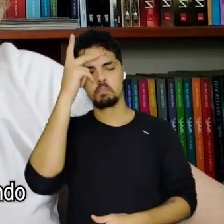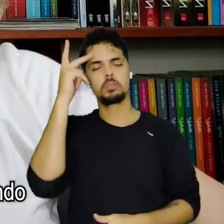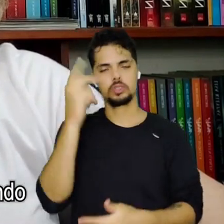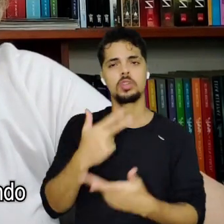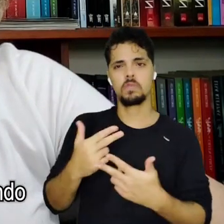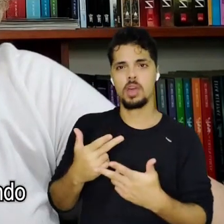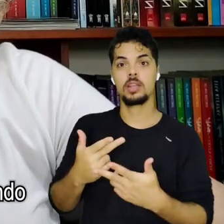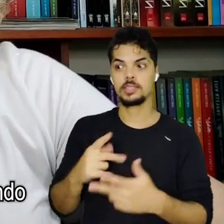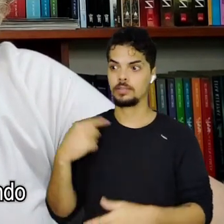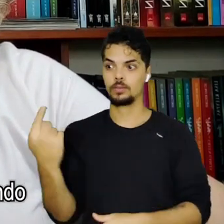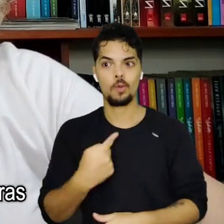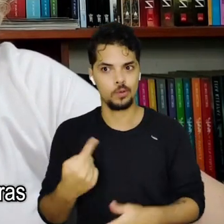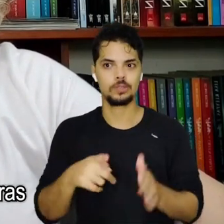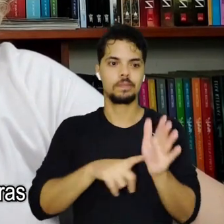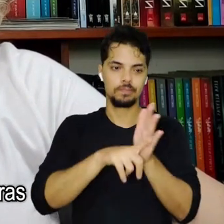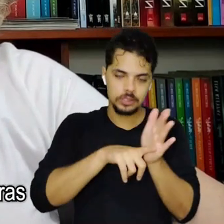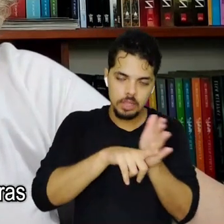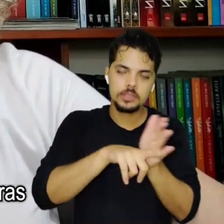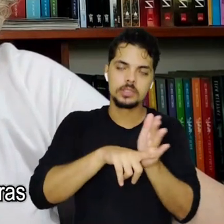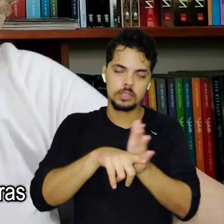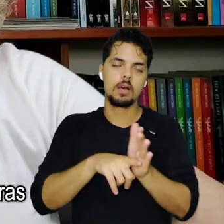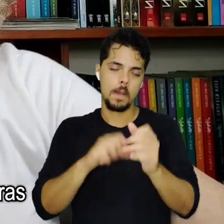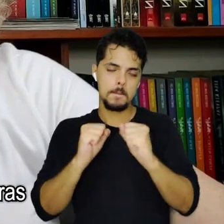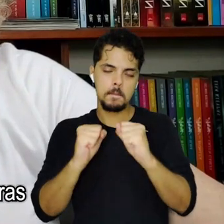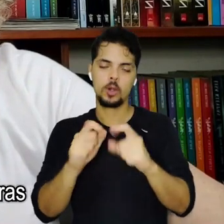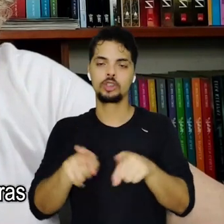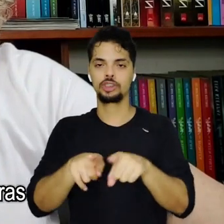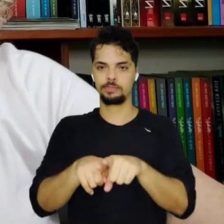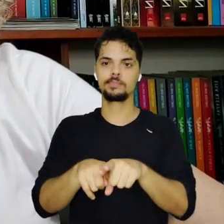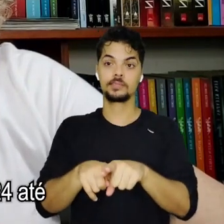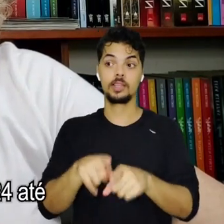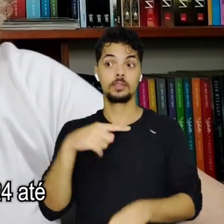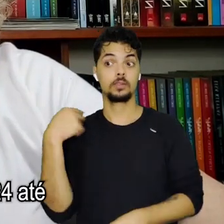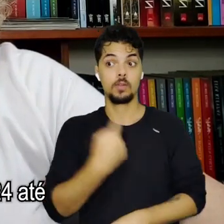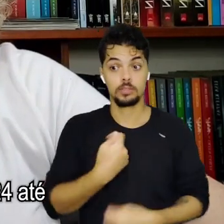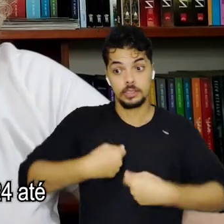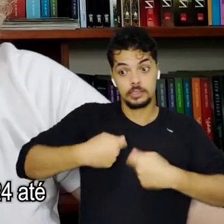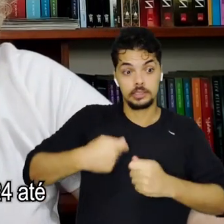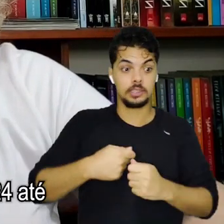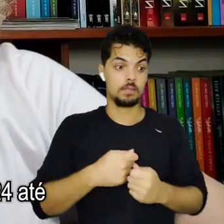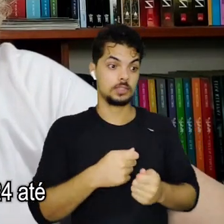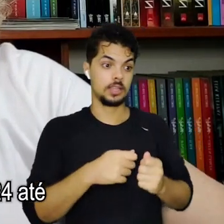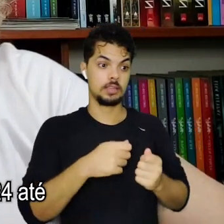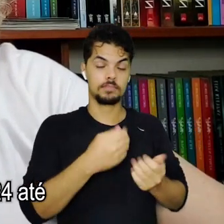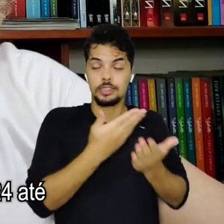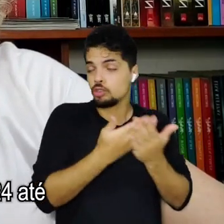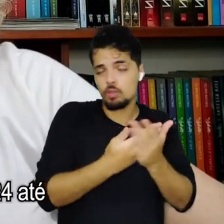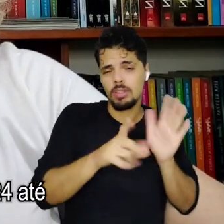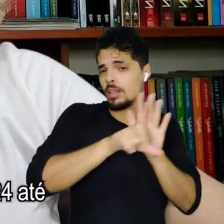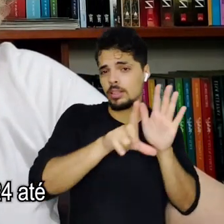no processo de pesquisa, analisando, por exemplo, as diferentes constituições brasileiras que foram outorgadas ou